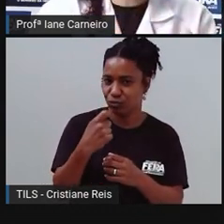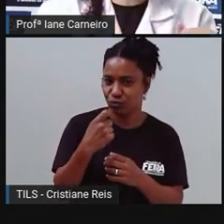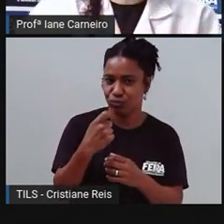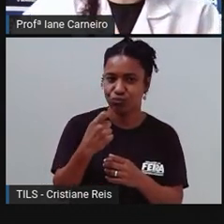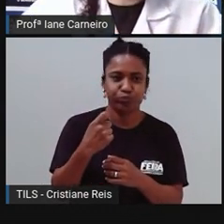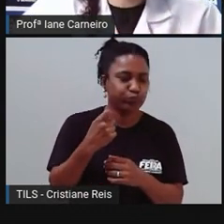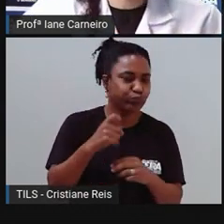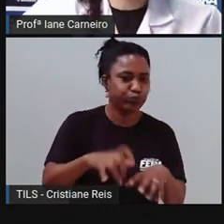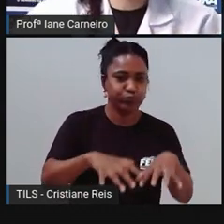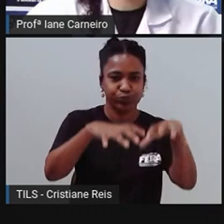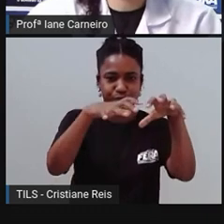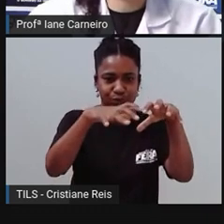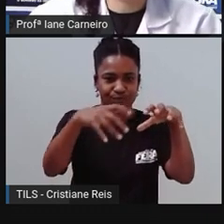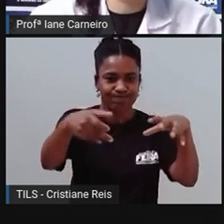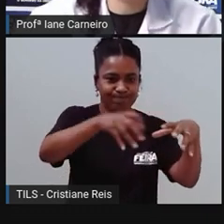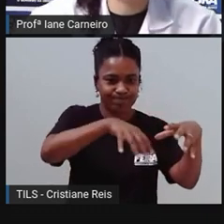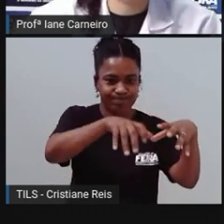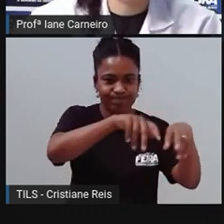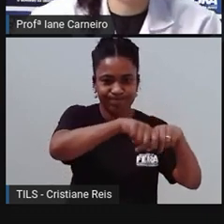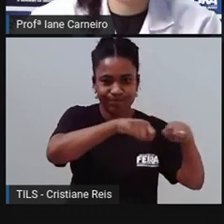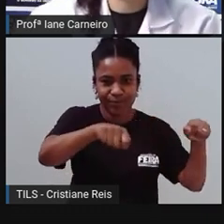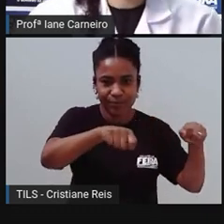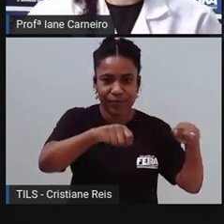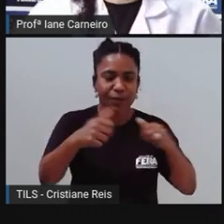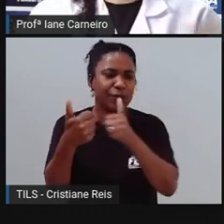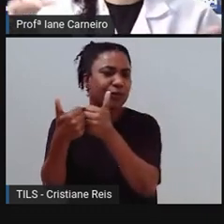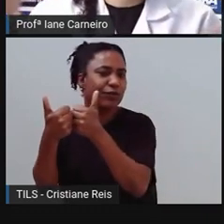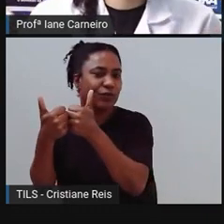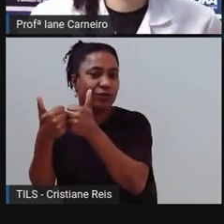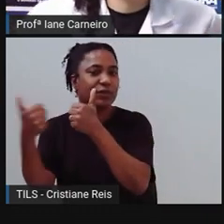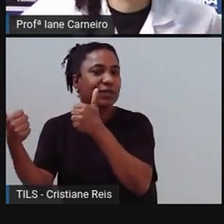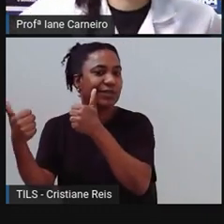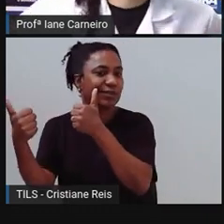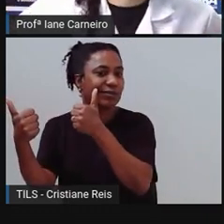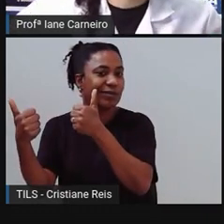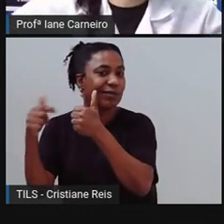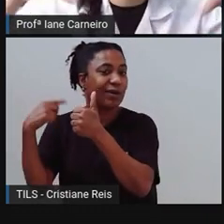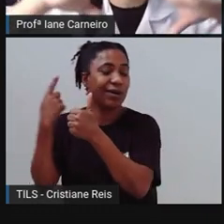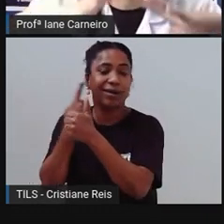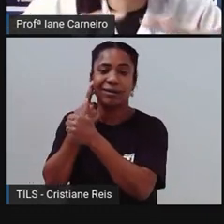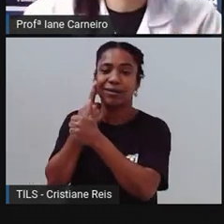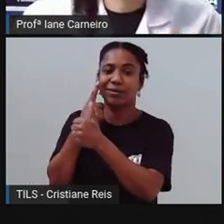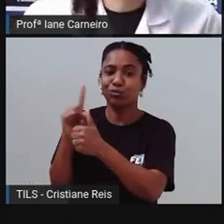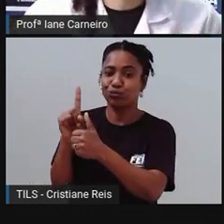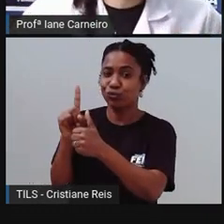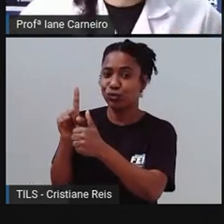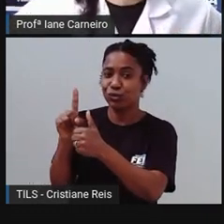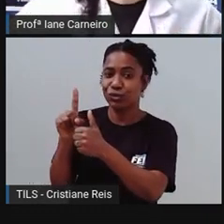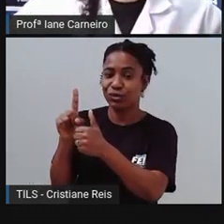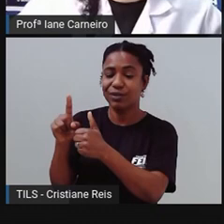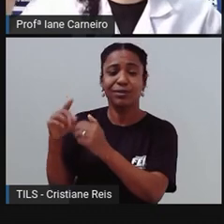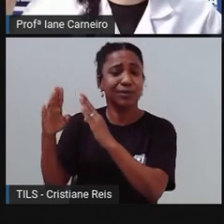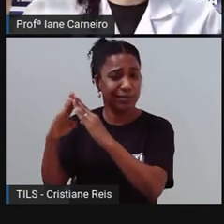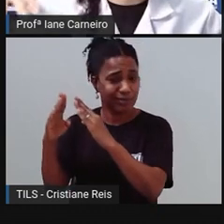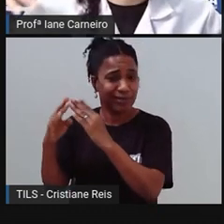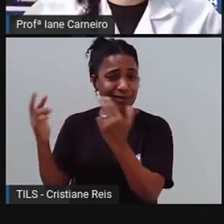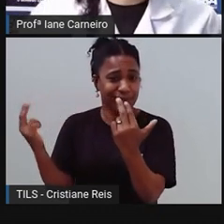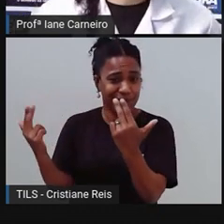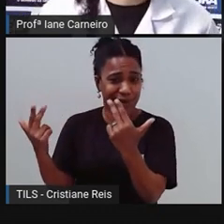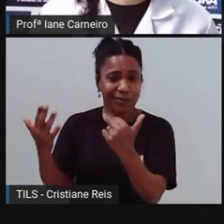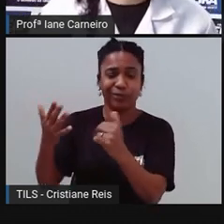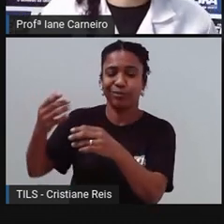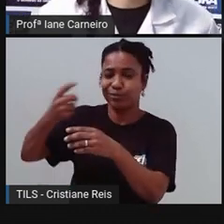essa mesma quantidade de lixo que a sua família produziu. Agora imagine a sua rua toda